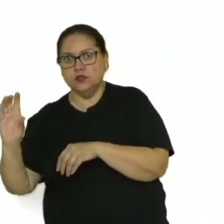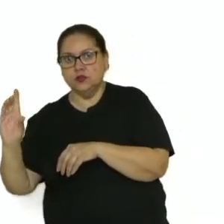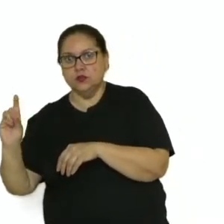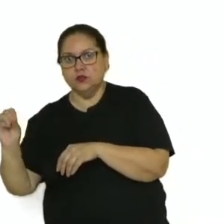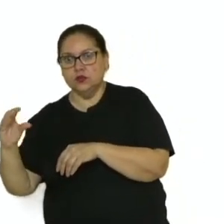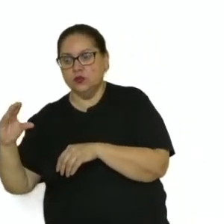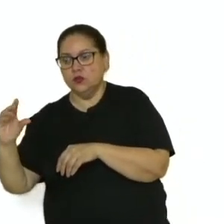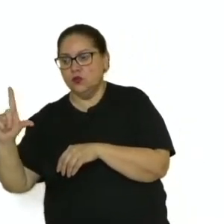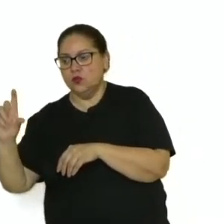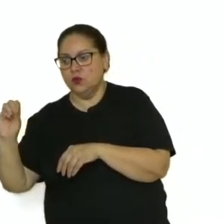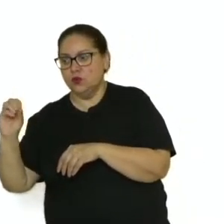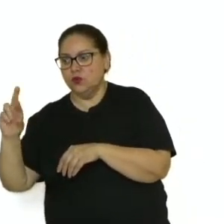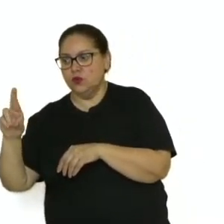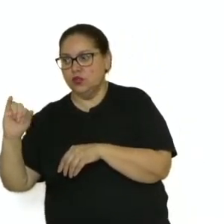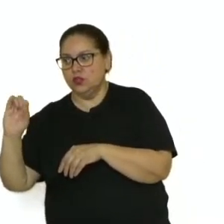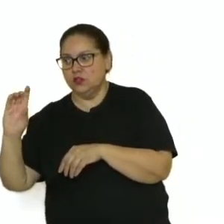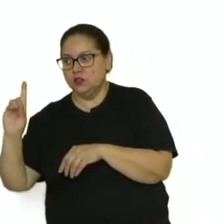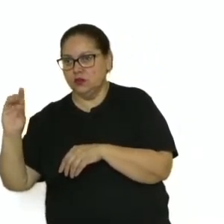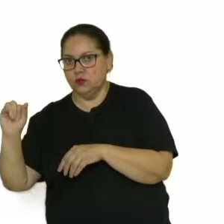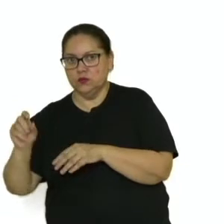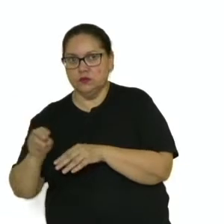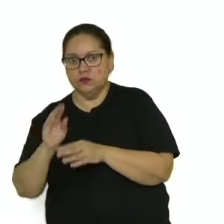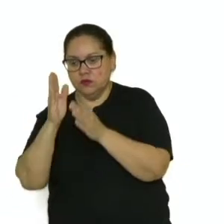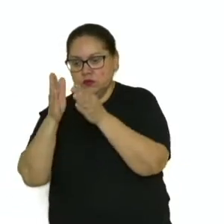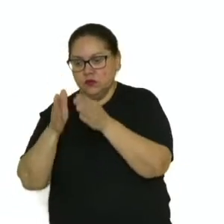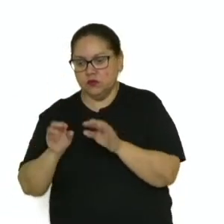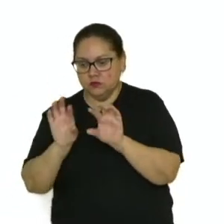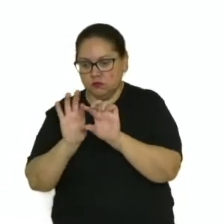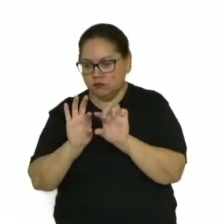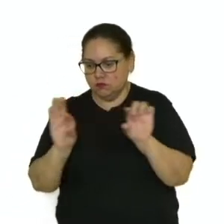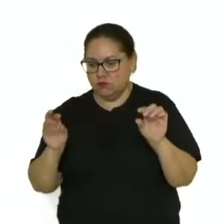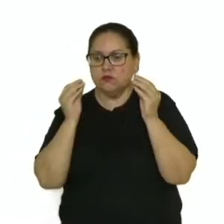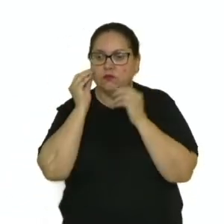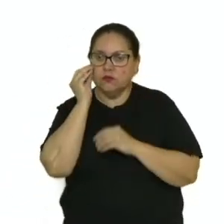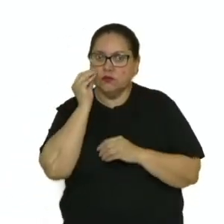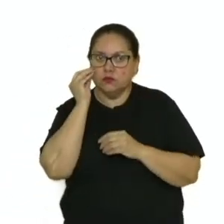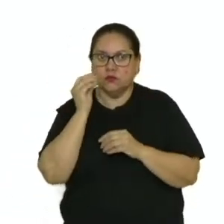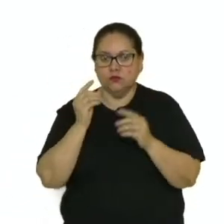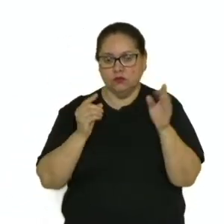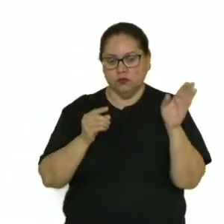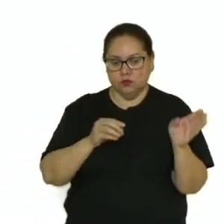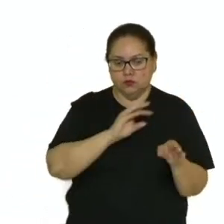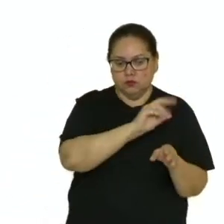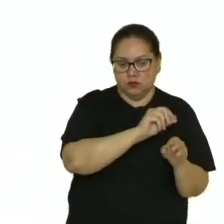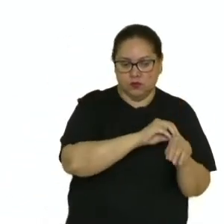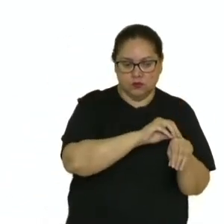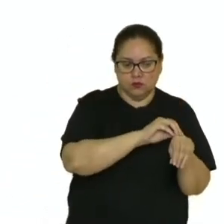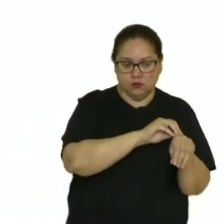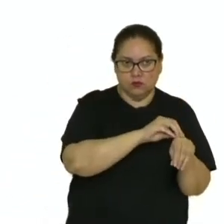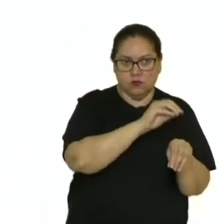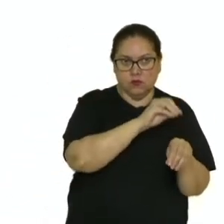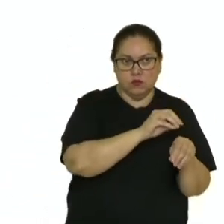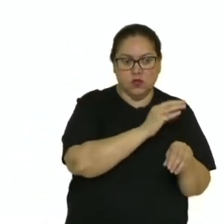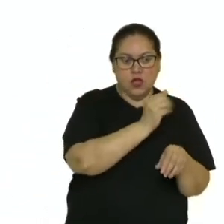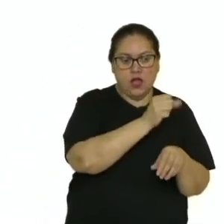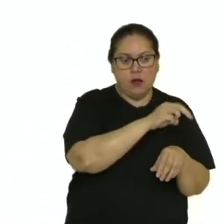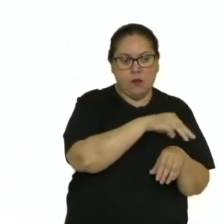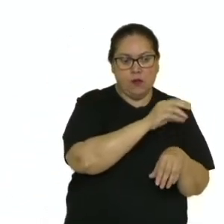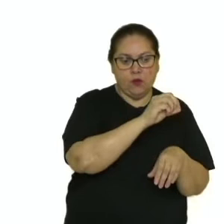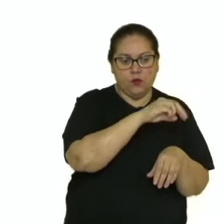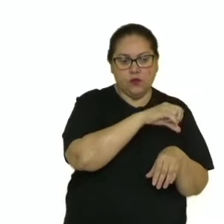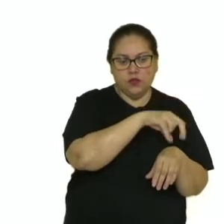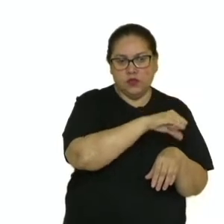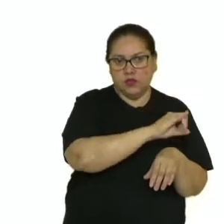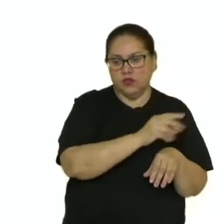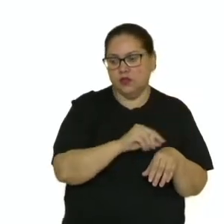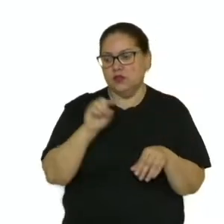intensa constituída de cloreto de amônio. Então é um aparato aqui para uma experiência. A gente tem de um lado um chumaço de algodão embebido em amônia, do outro